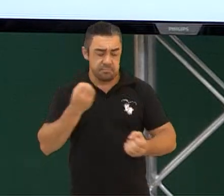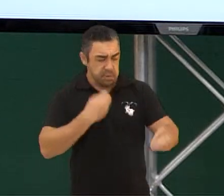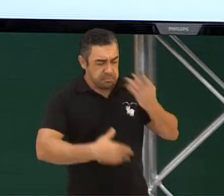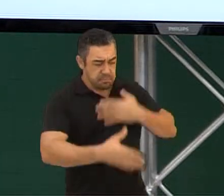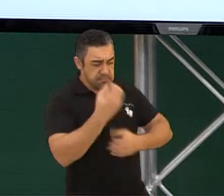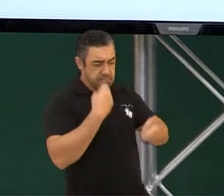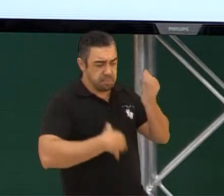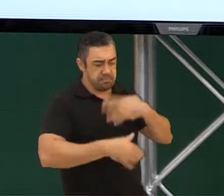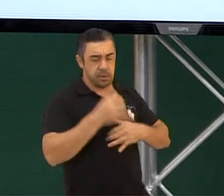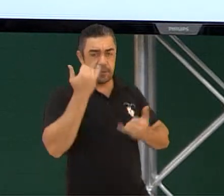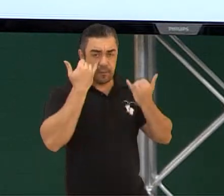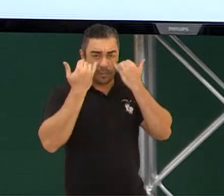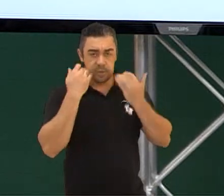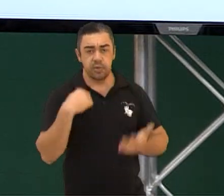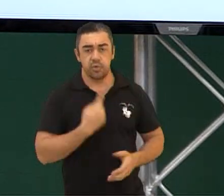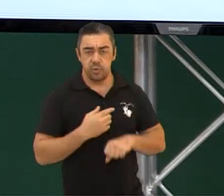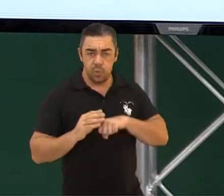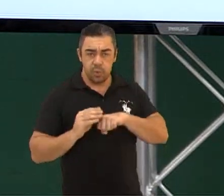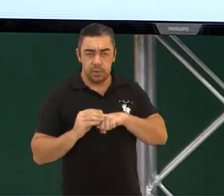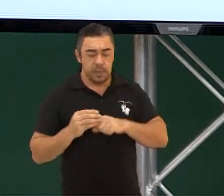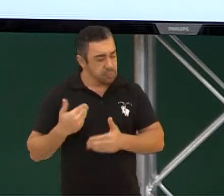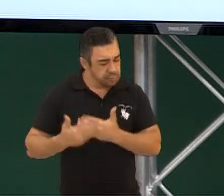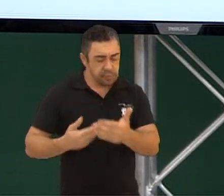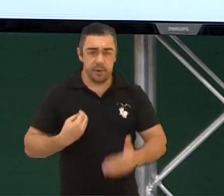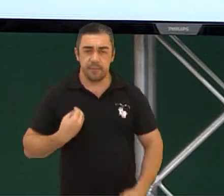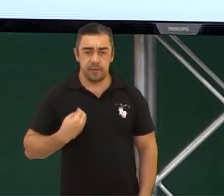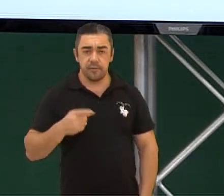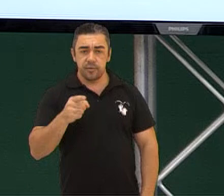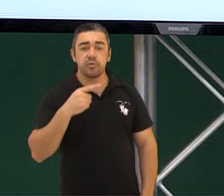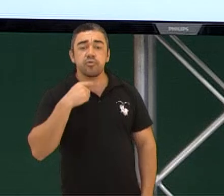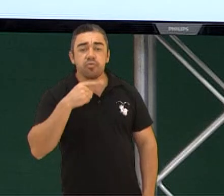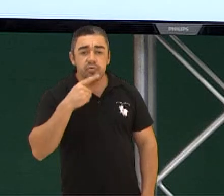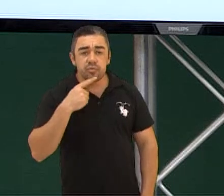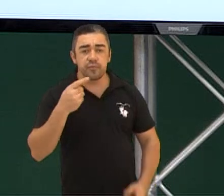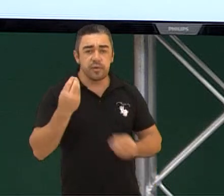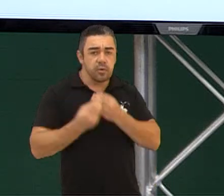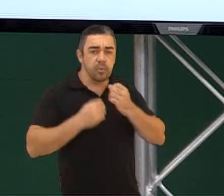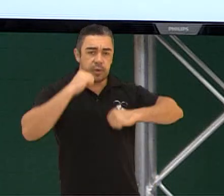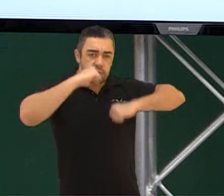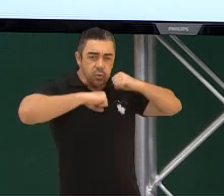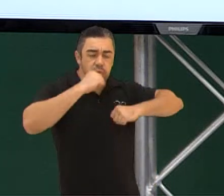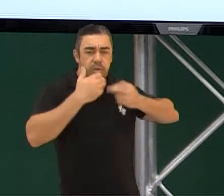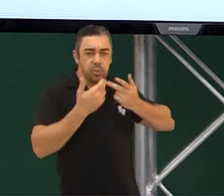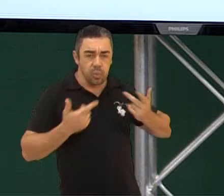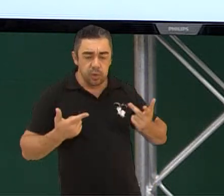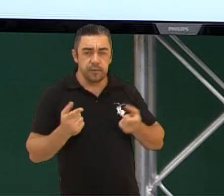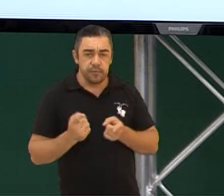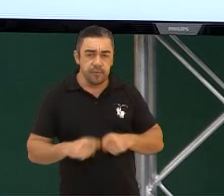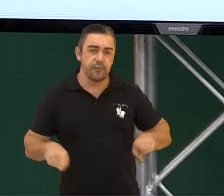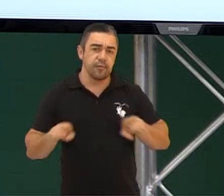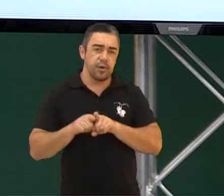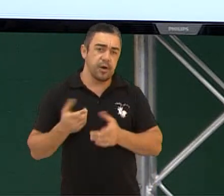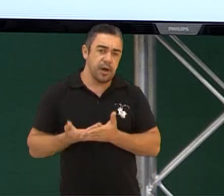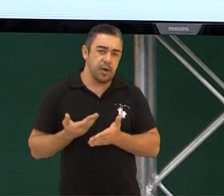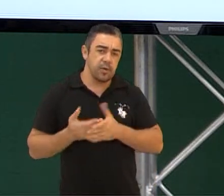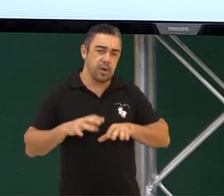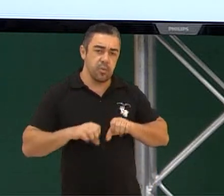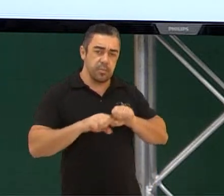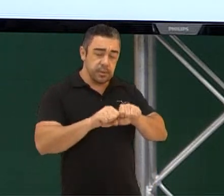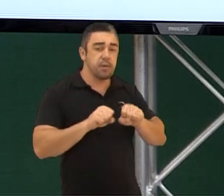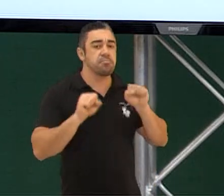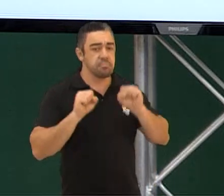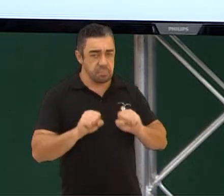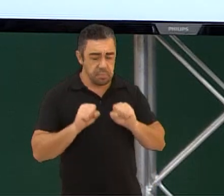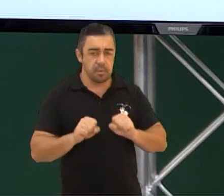ela é um conhecimento que nós vamos levar para a vida inteira. Então, se você está com uma dúvida ali sobre a questão da industrialização, sobre a retomada, né, sobre a questão de ocupação, você